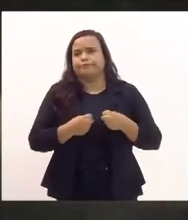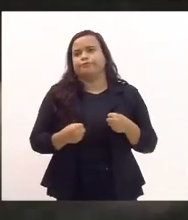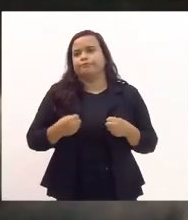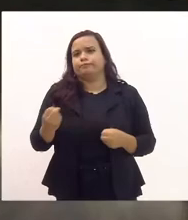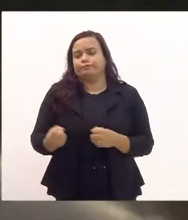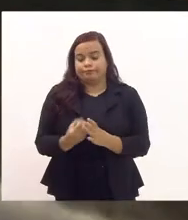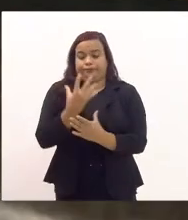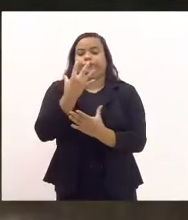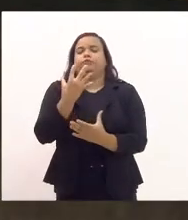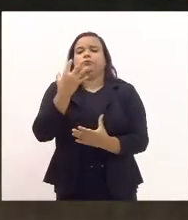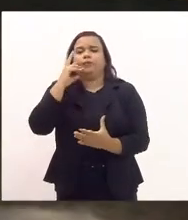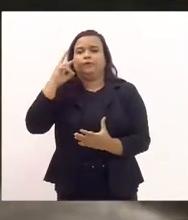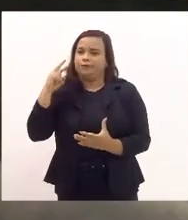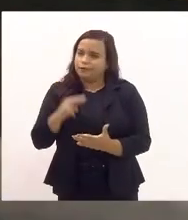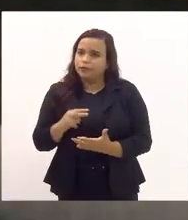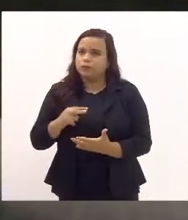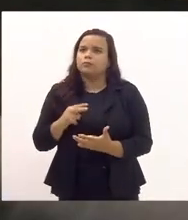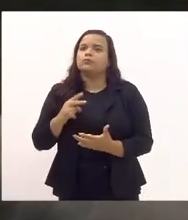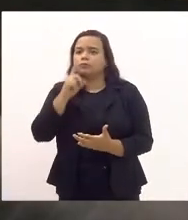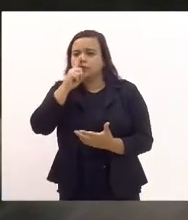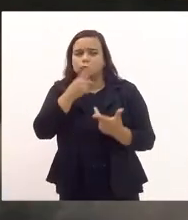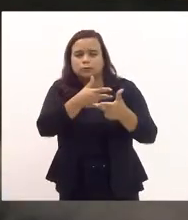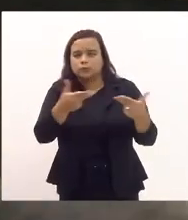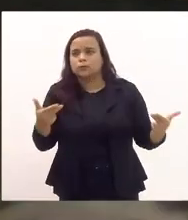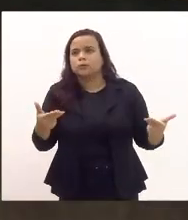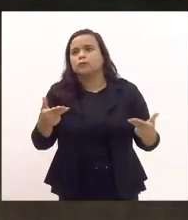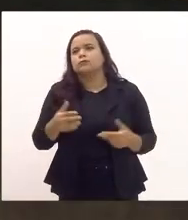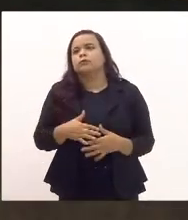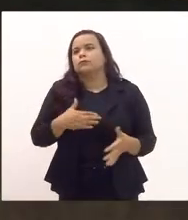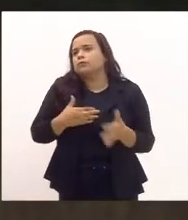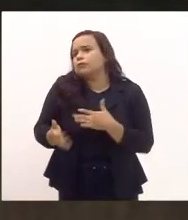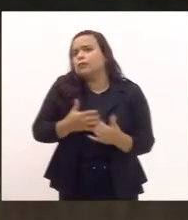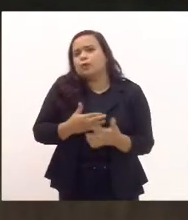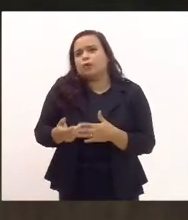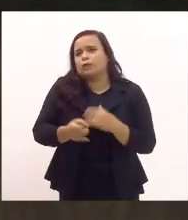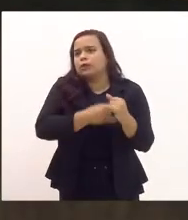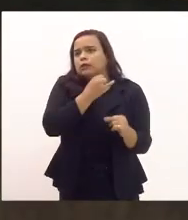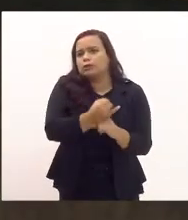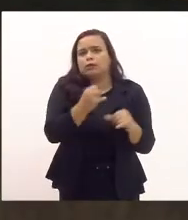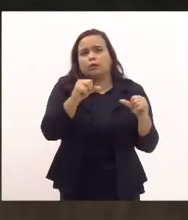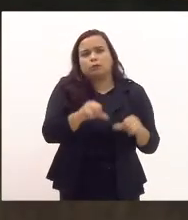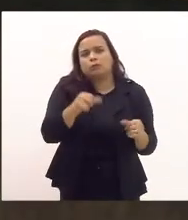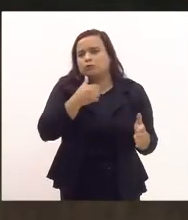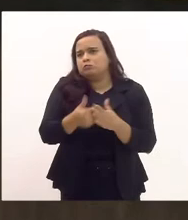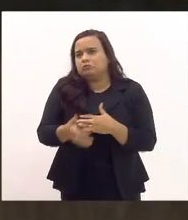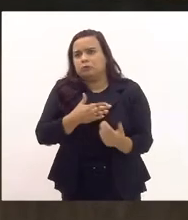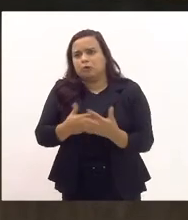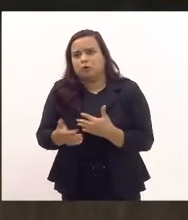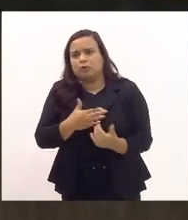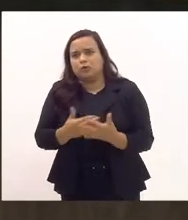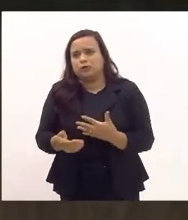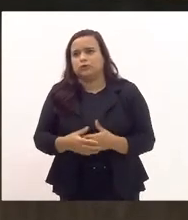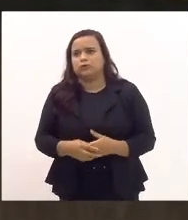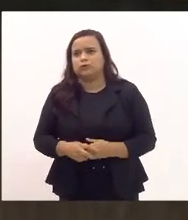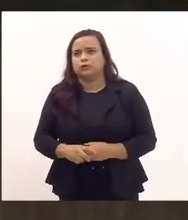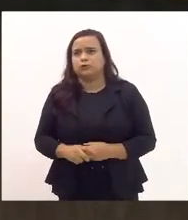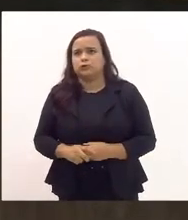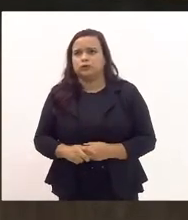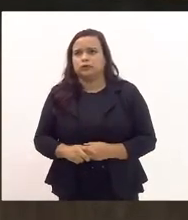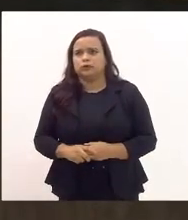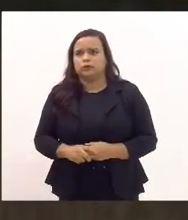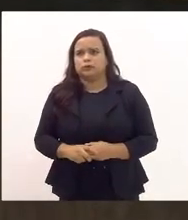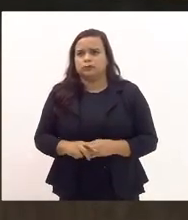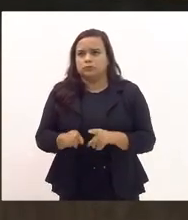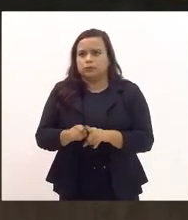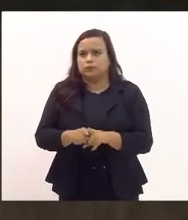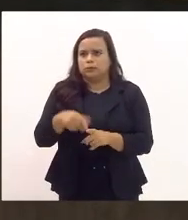que não depende de uma um bom funcionamento da internet que não depende de um bom funcionamento